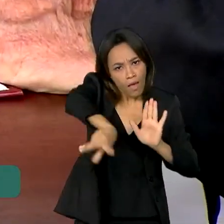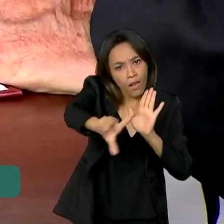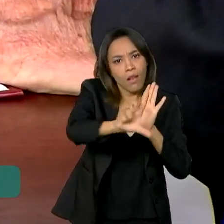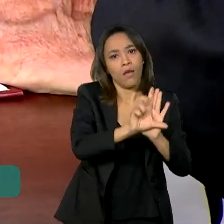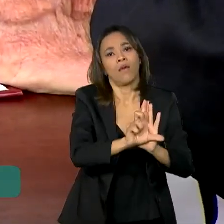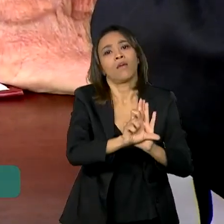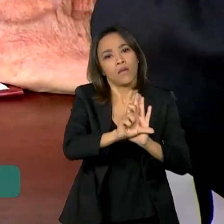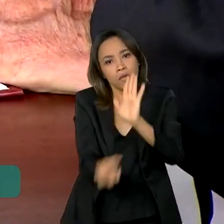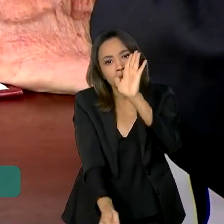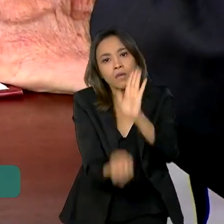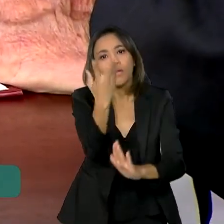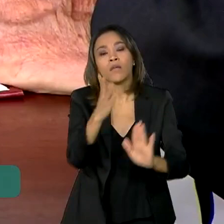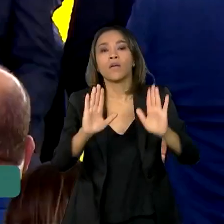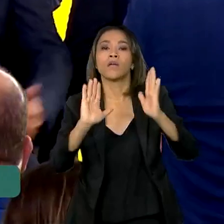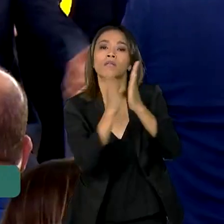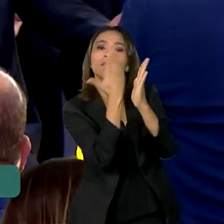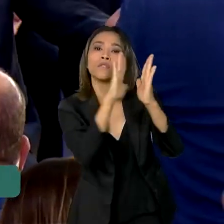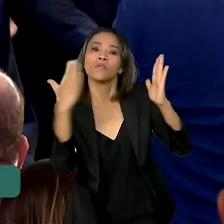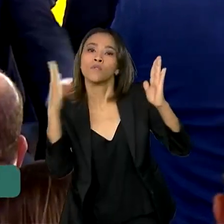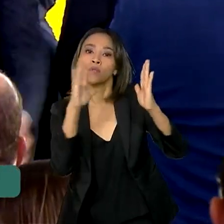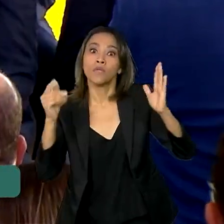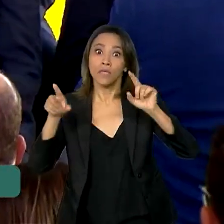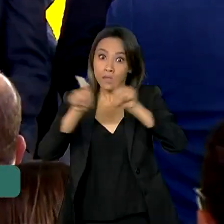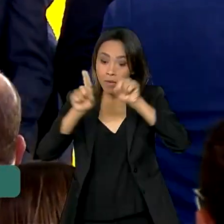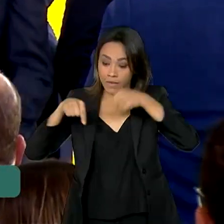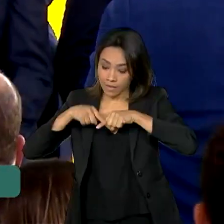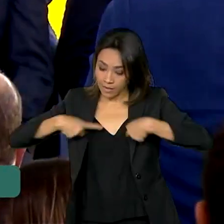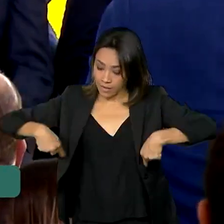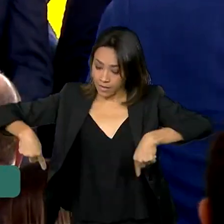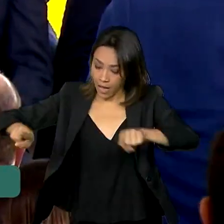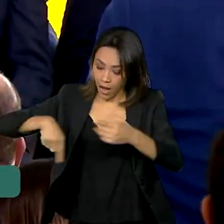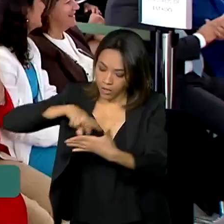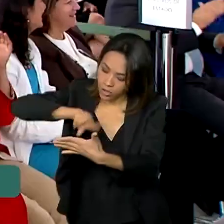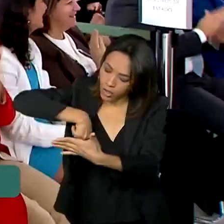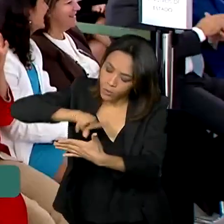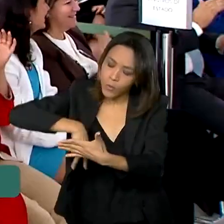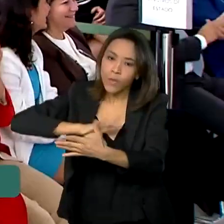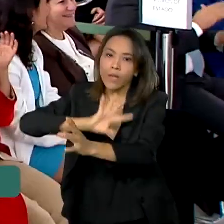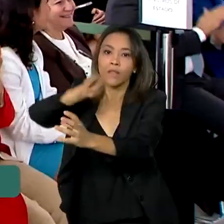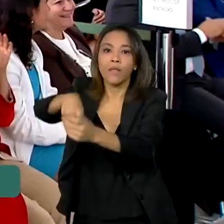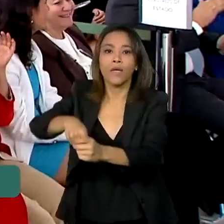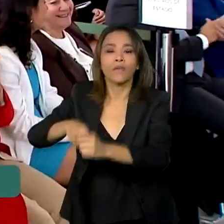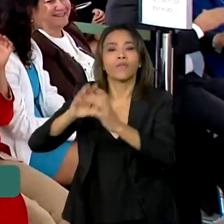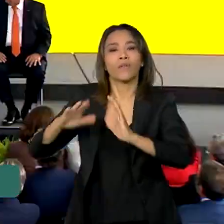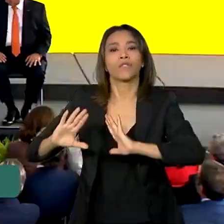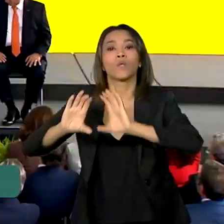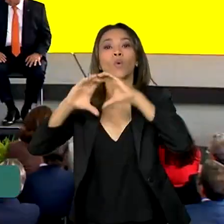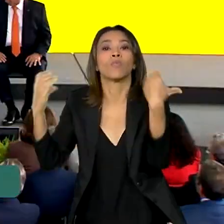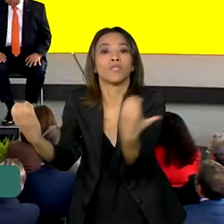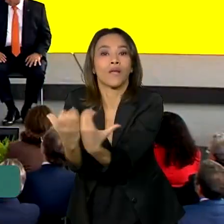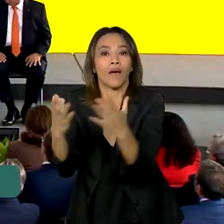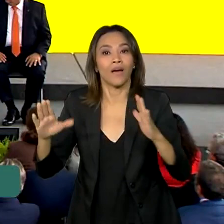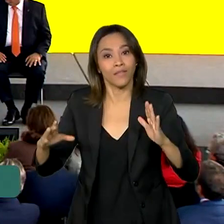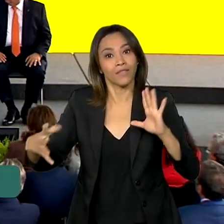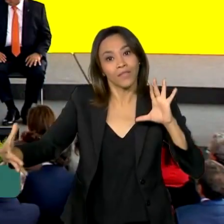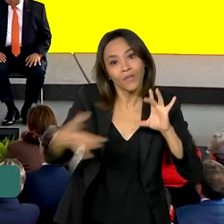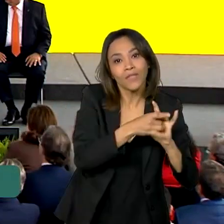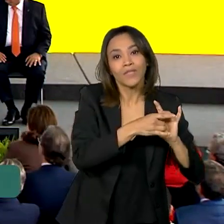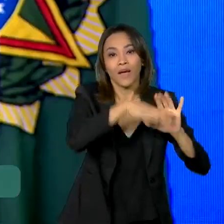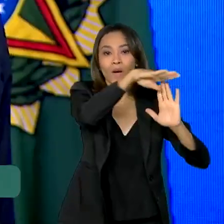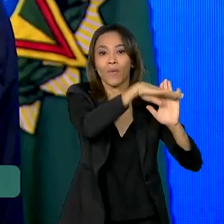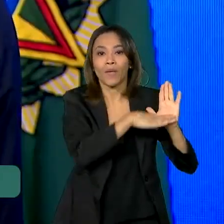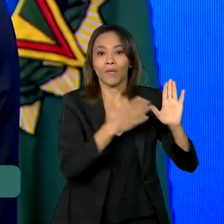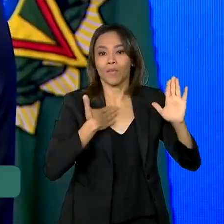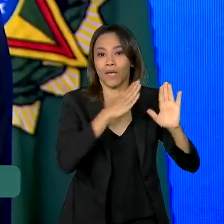de bibliotecas e salas de estudo em conjuntos habitacionais que integram o programa Minha Casa Minha